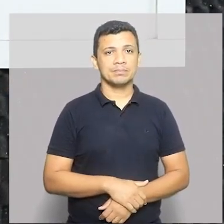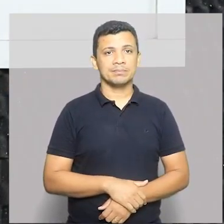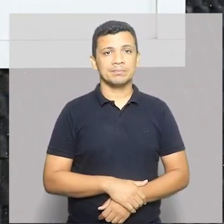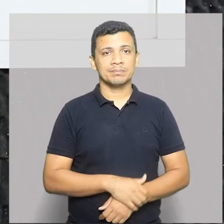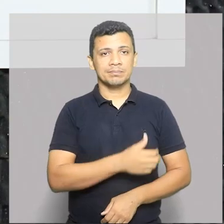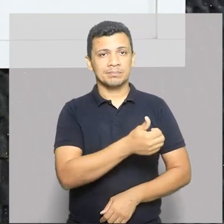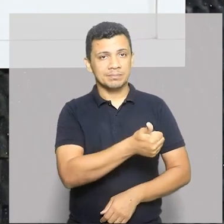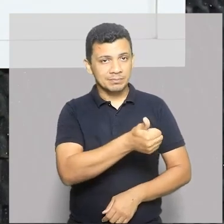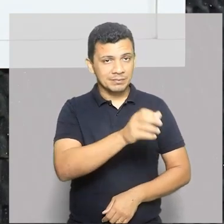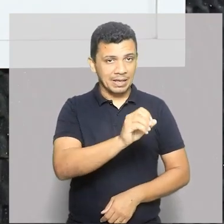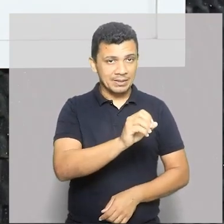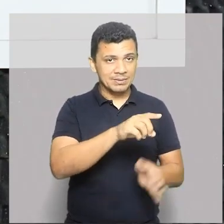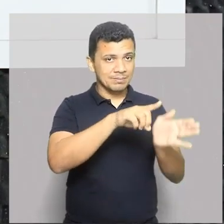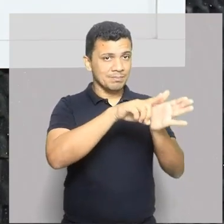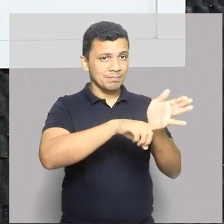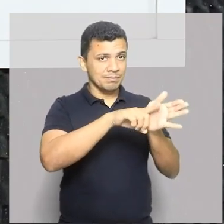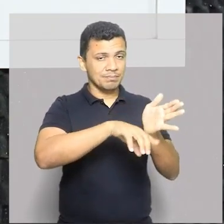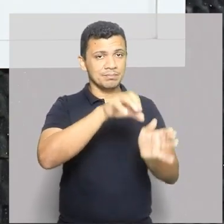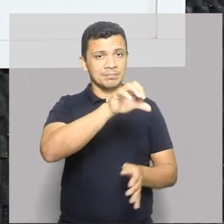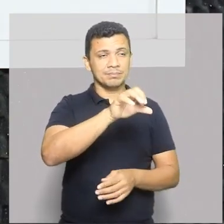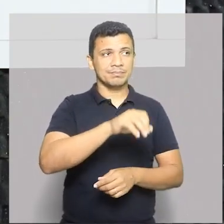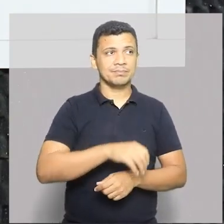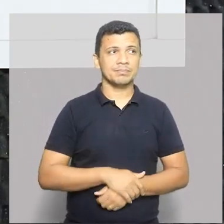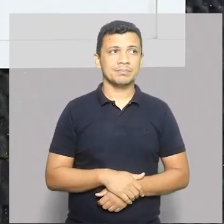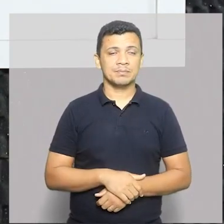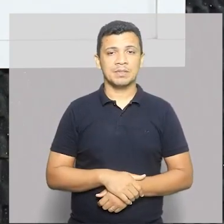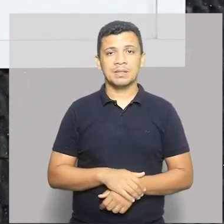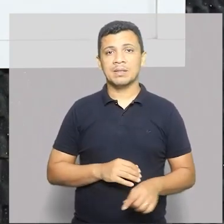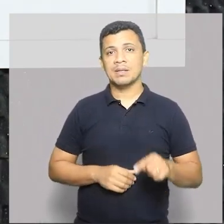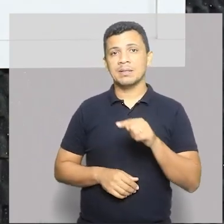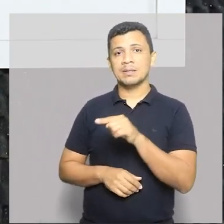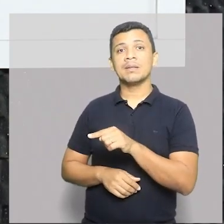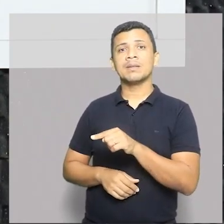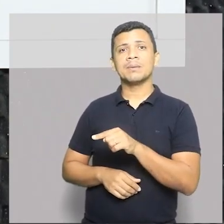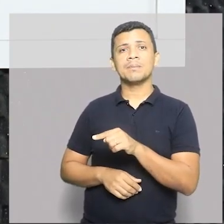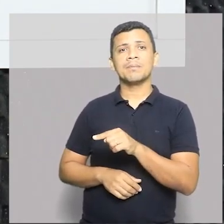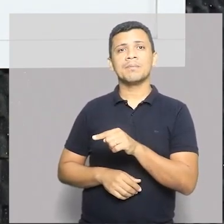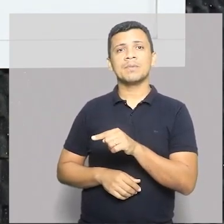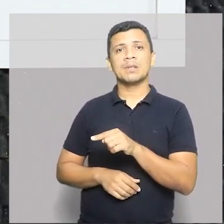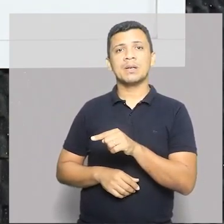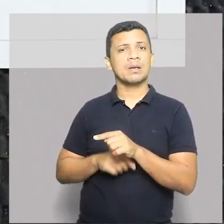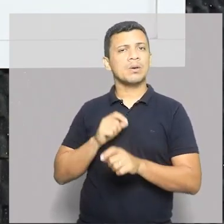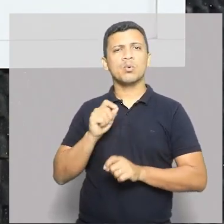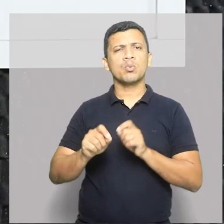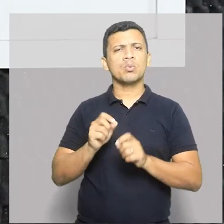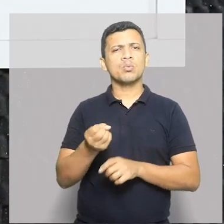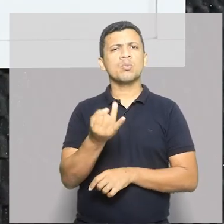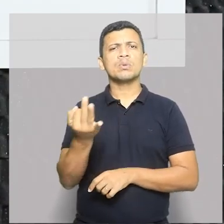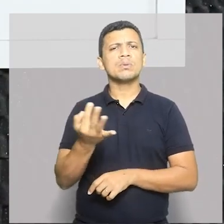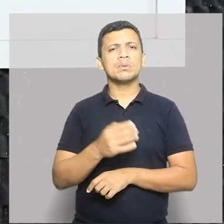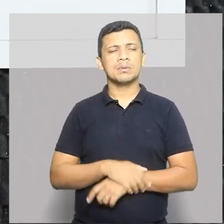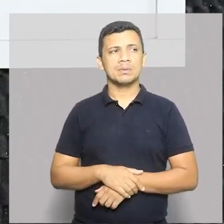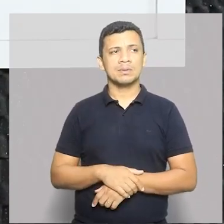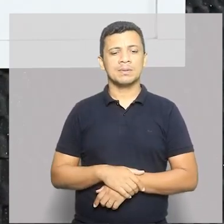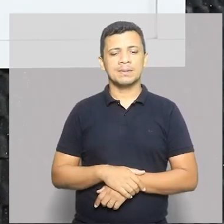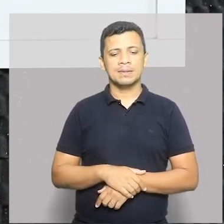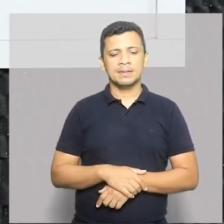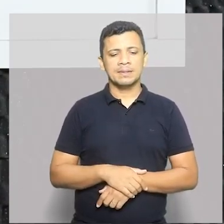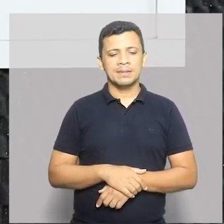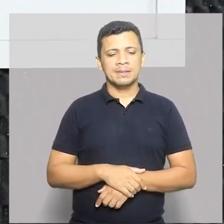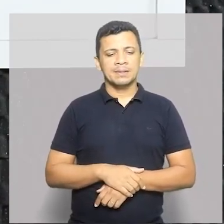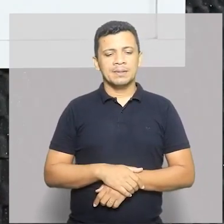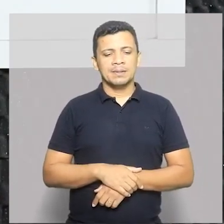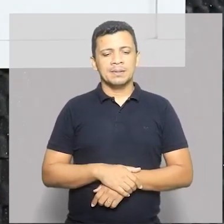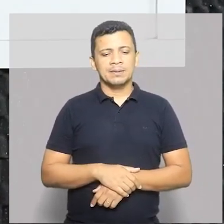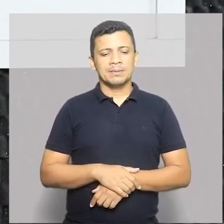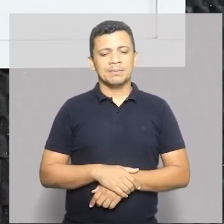10 elevado a menos 9. E exatamente a segunda medida, que corresponde a quanto? A 10, né? Nós